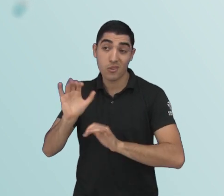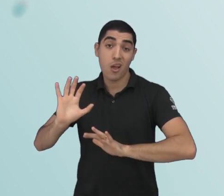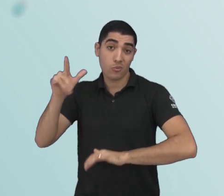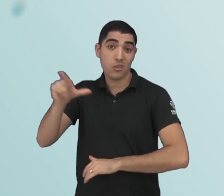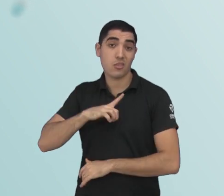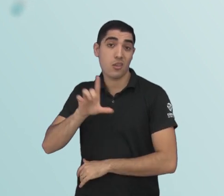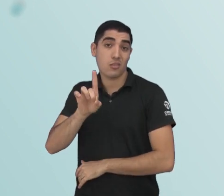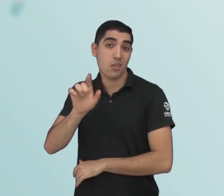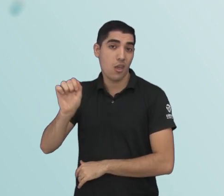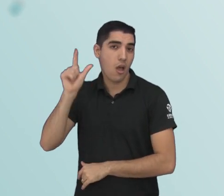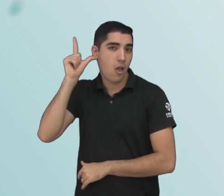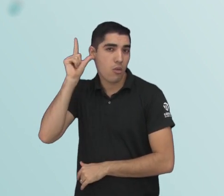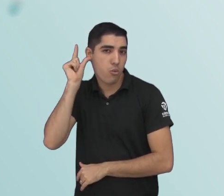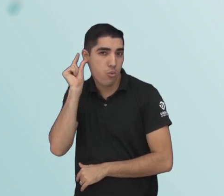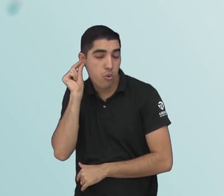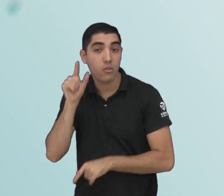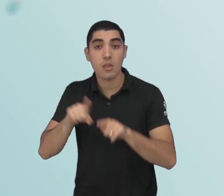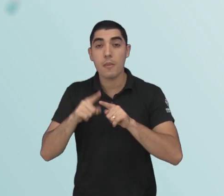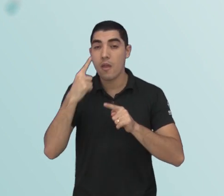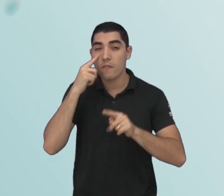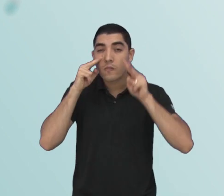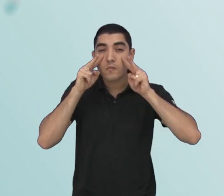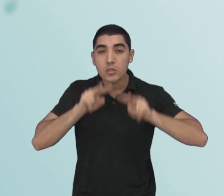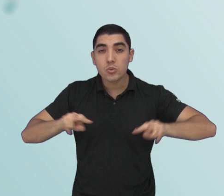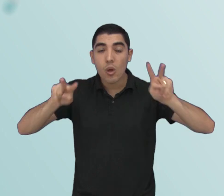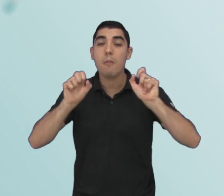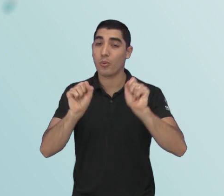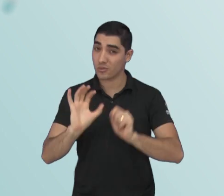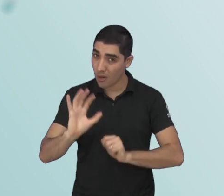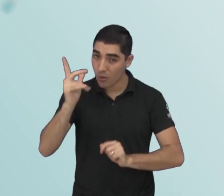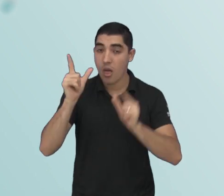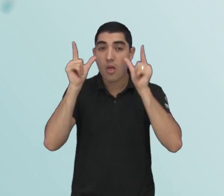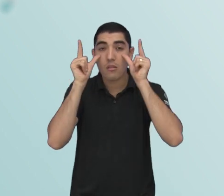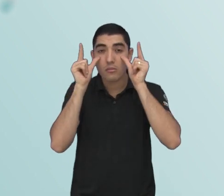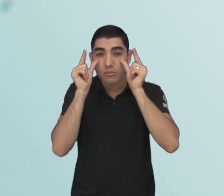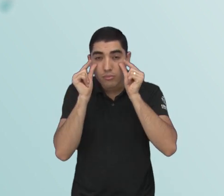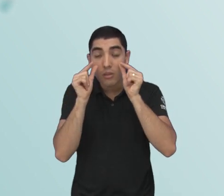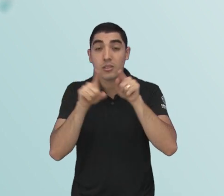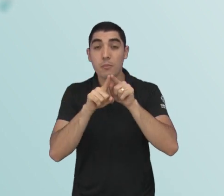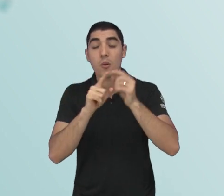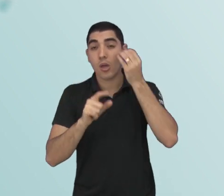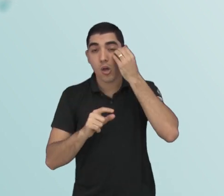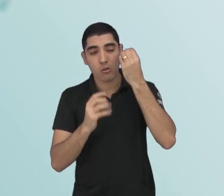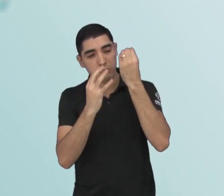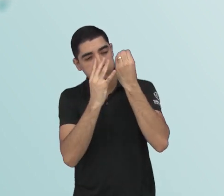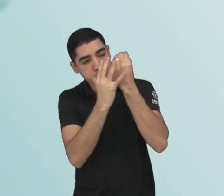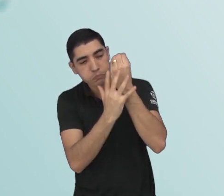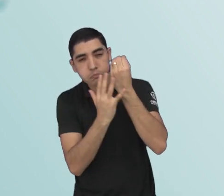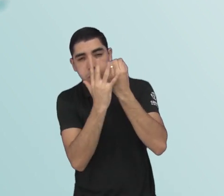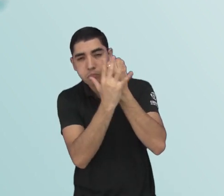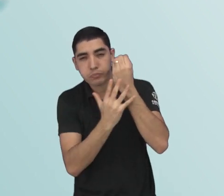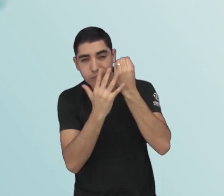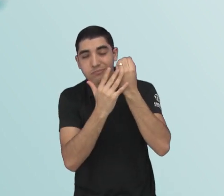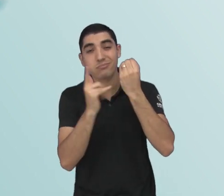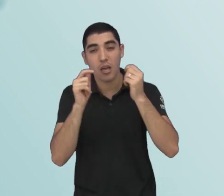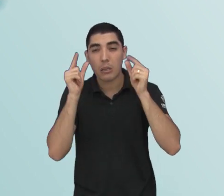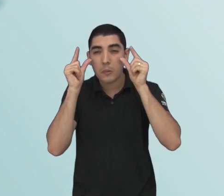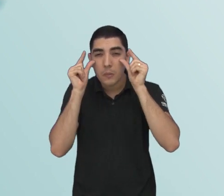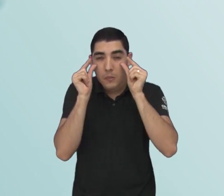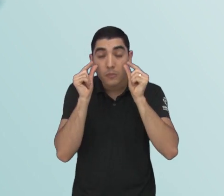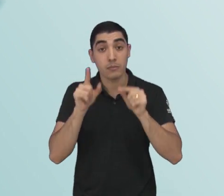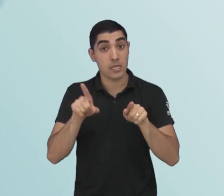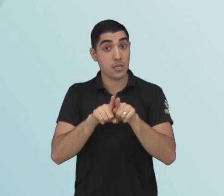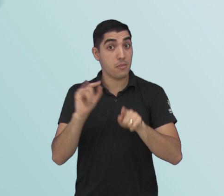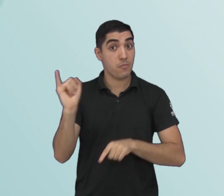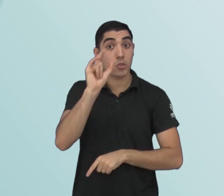eles podem ter déficit auditivo, avaliação visual, porque eles podem ter, por exemplo, catarata congênita. É importante